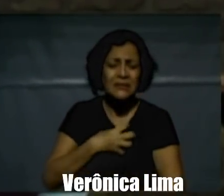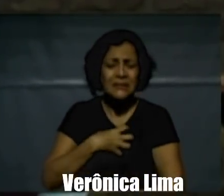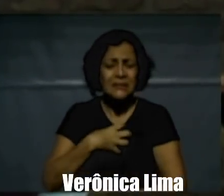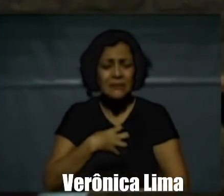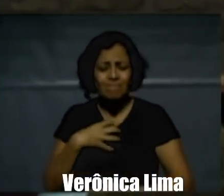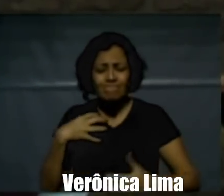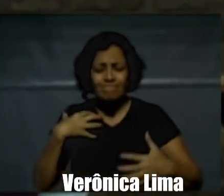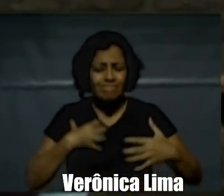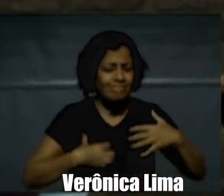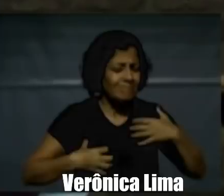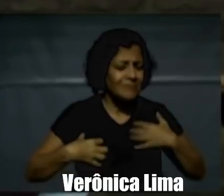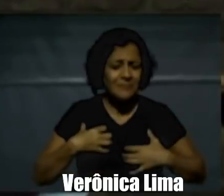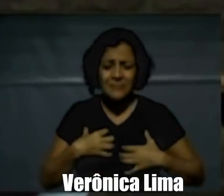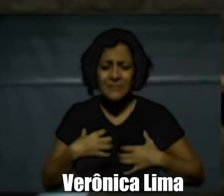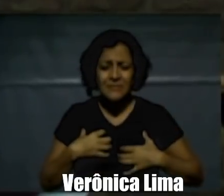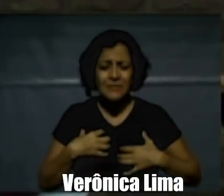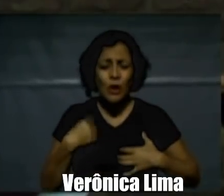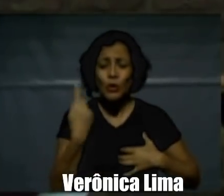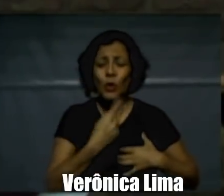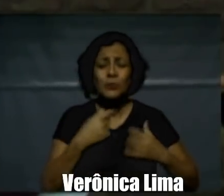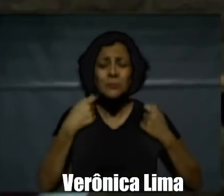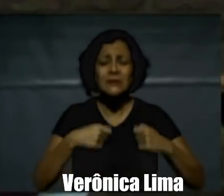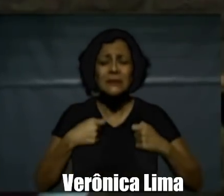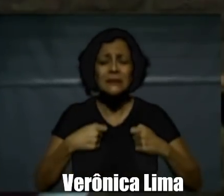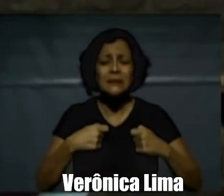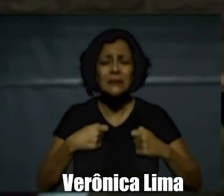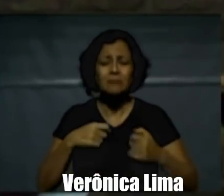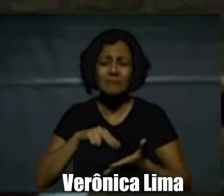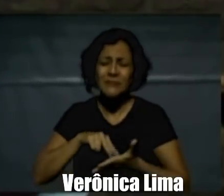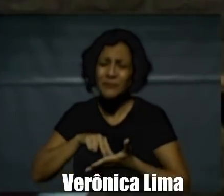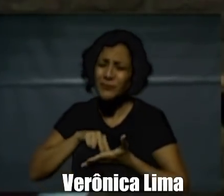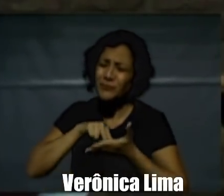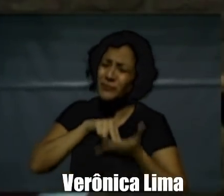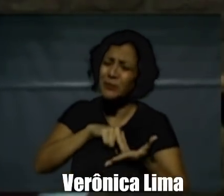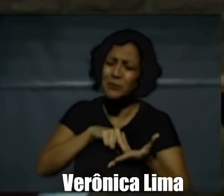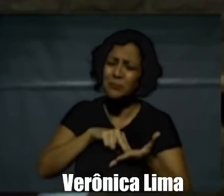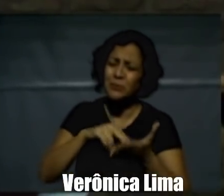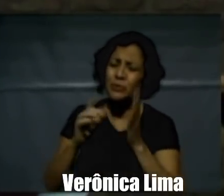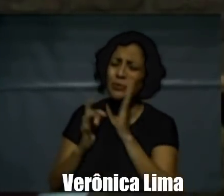Que possamos ser mais firmes, Jesus, no propósito de te seguir.